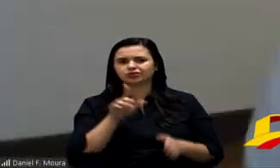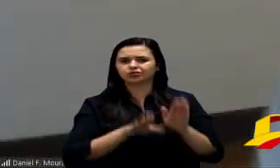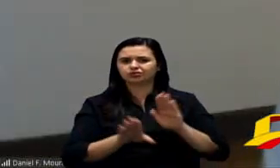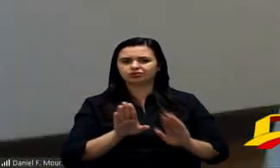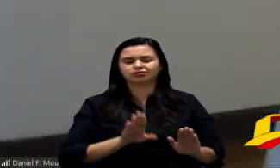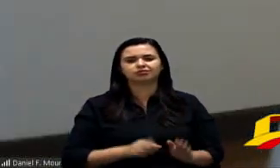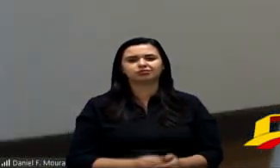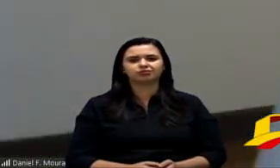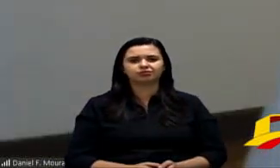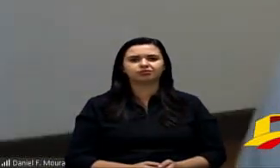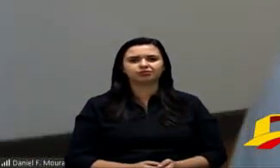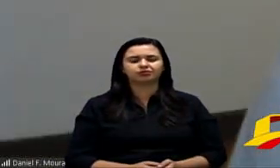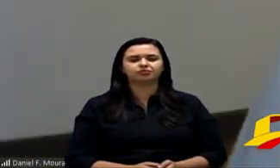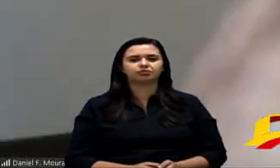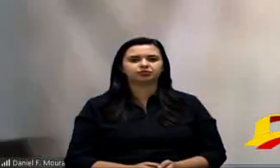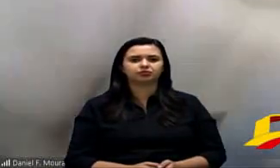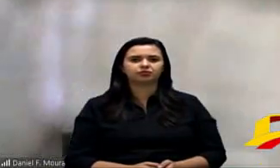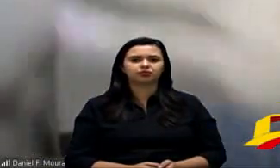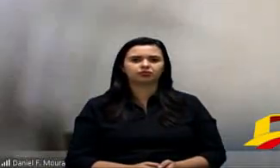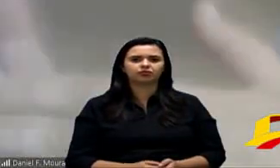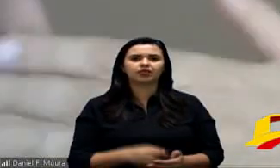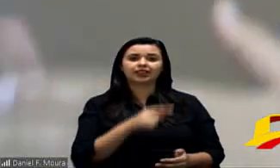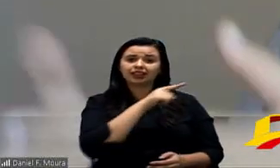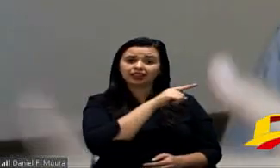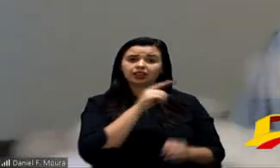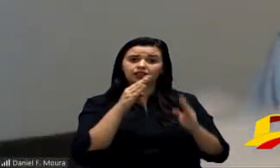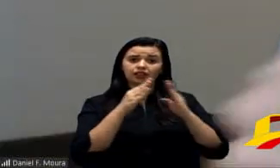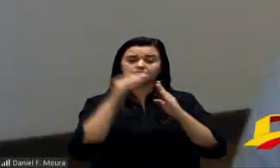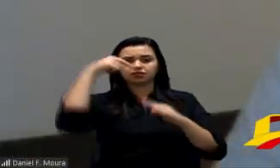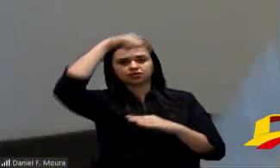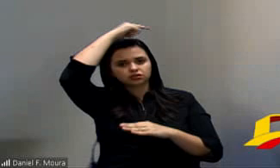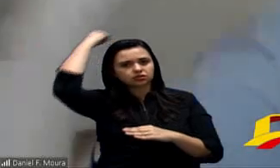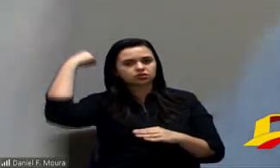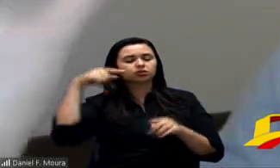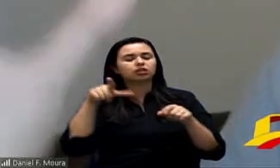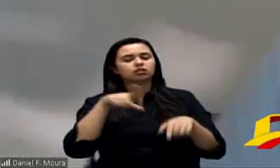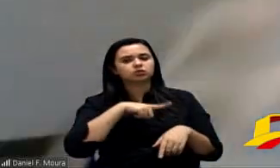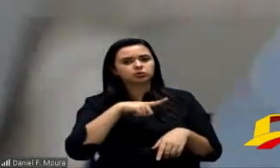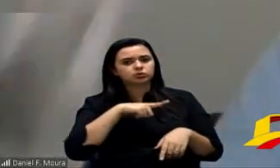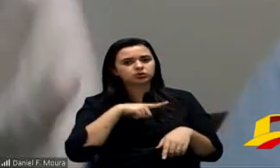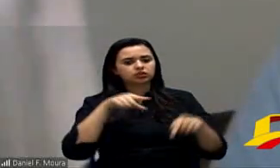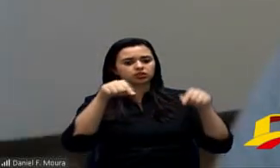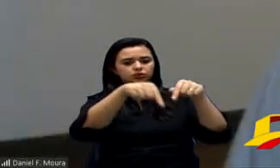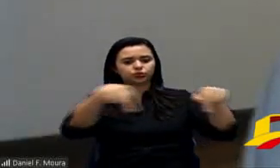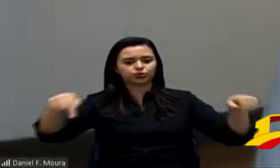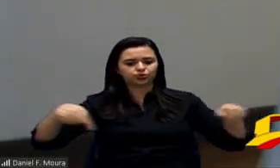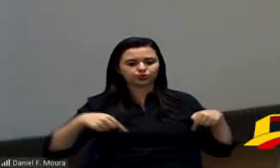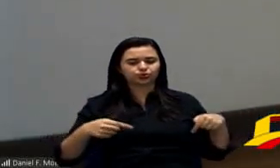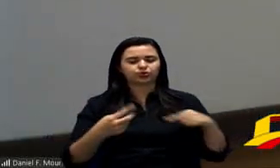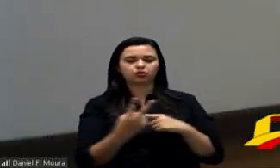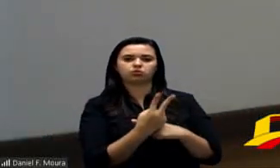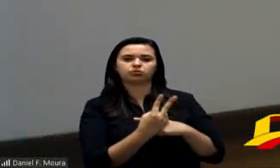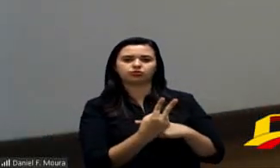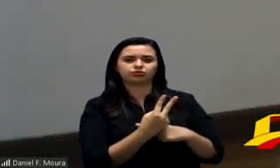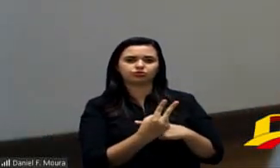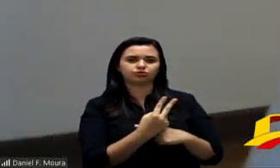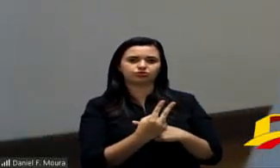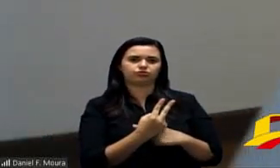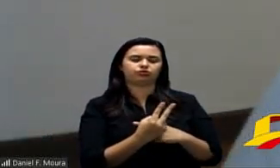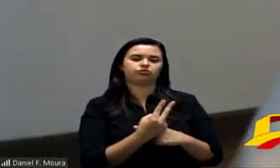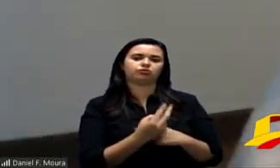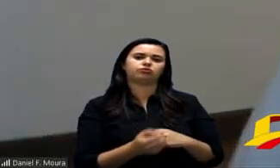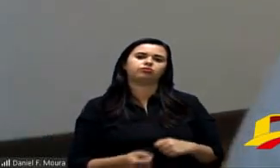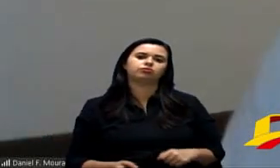pessoas tratando elefantes. Nos santuários existe contato protegido. Isso é recomendação internacional dos zoológicos. Os zoológicos não têm